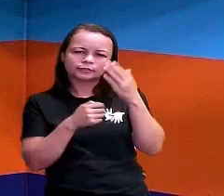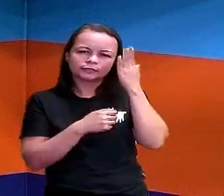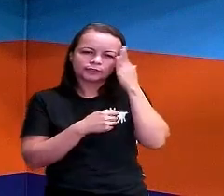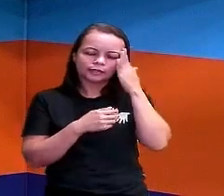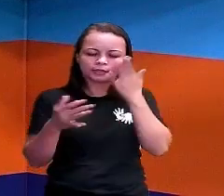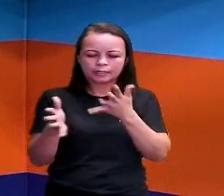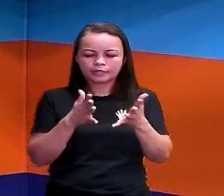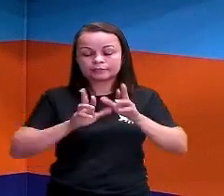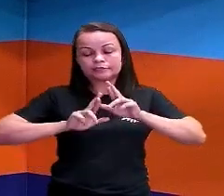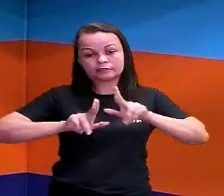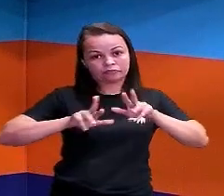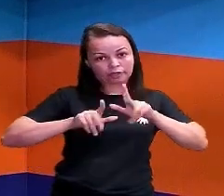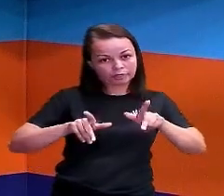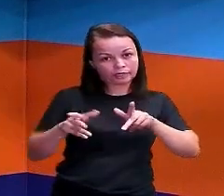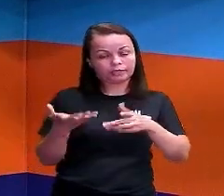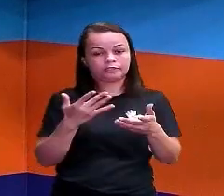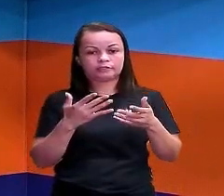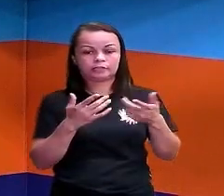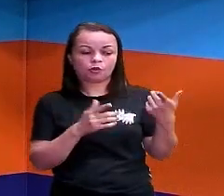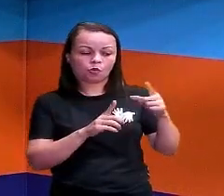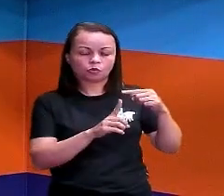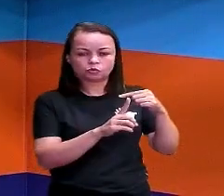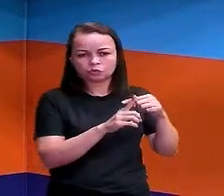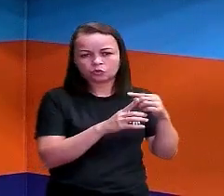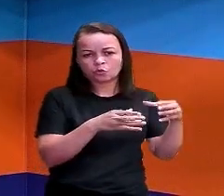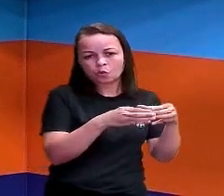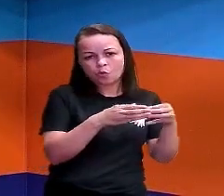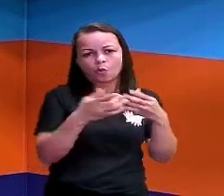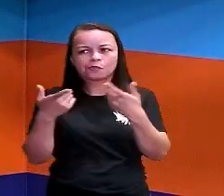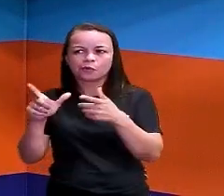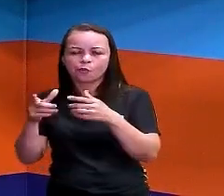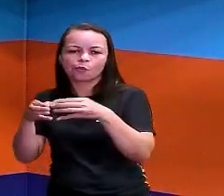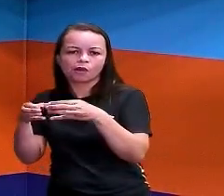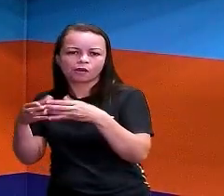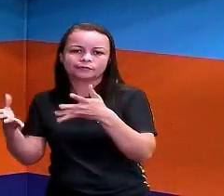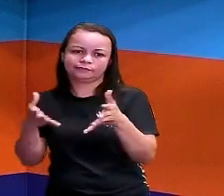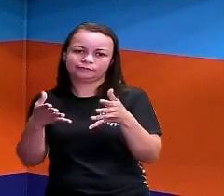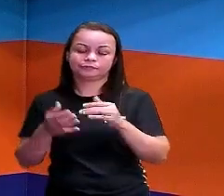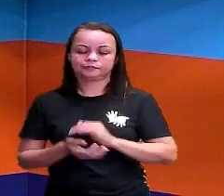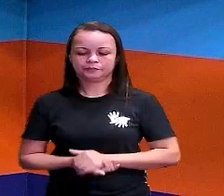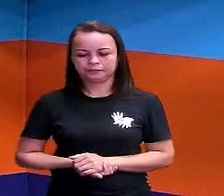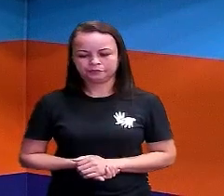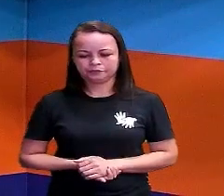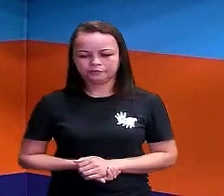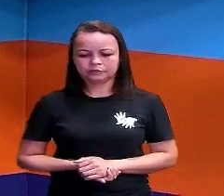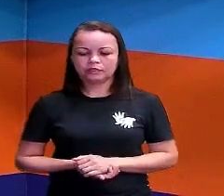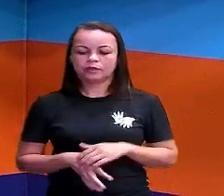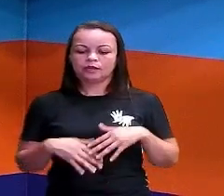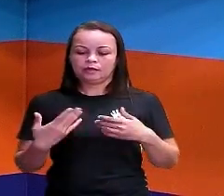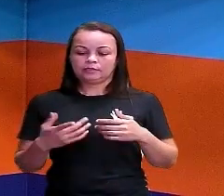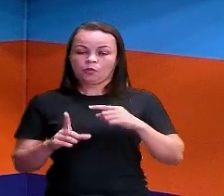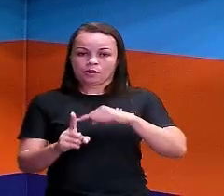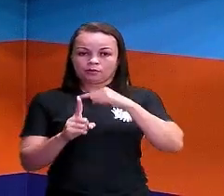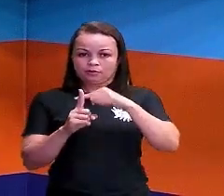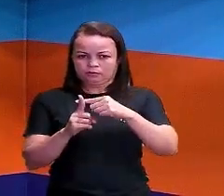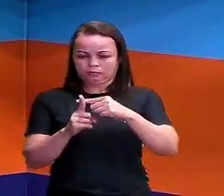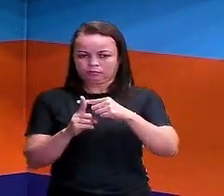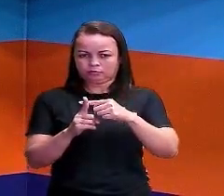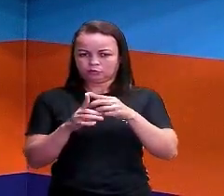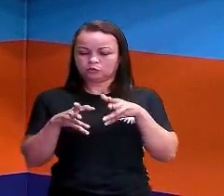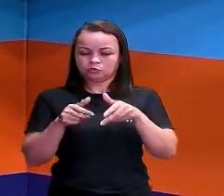vivenciadas diferente do que é vivenciado em outros conjuntos numéricos, tá? Então, a adição: todo número